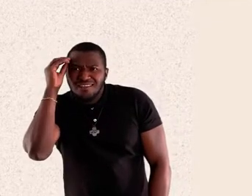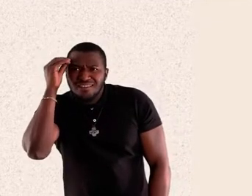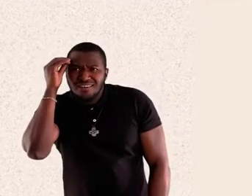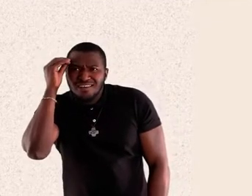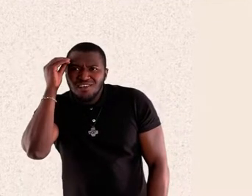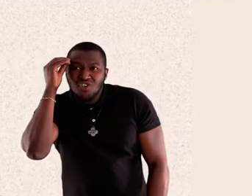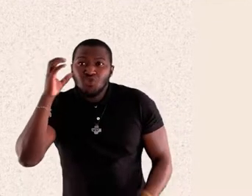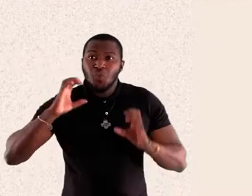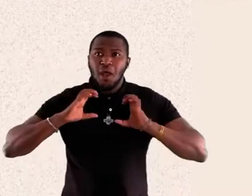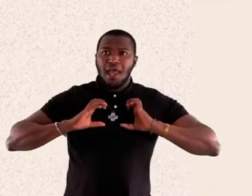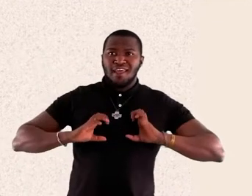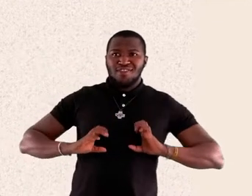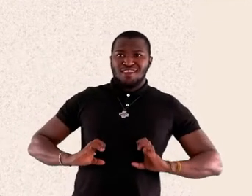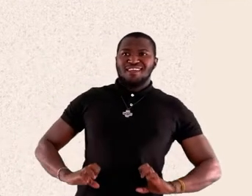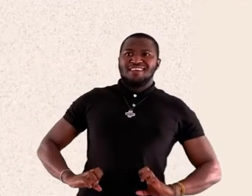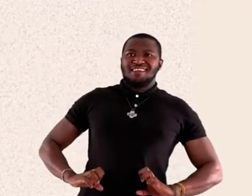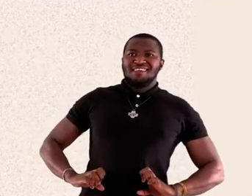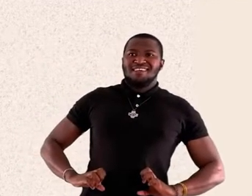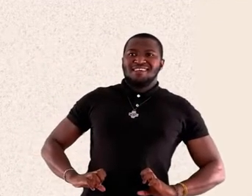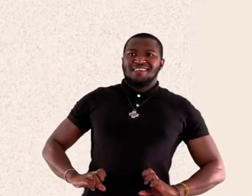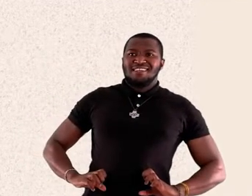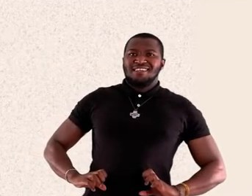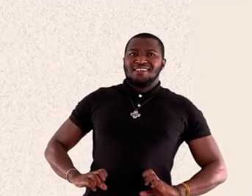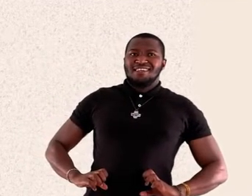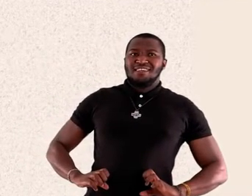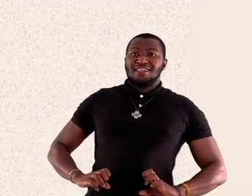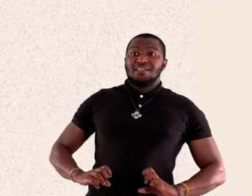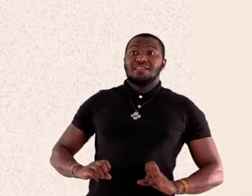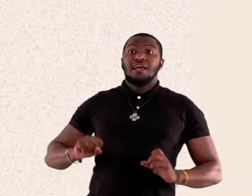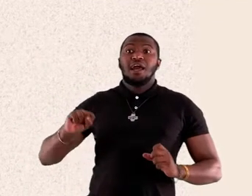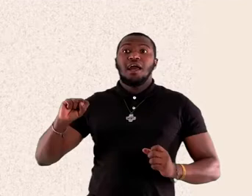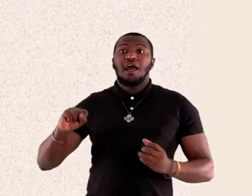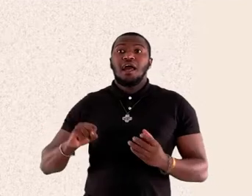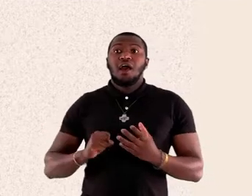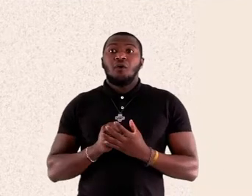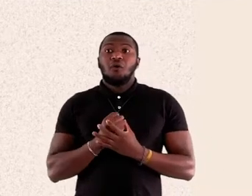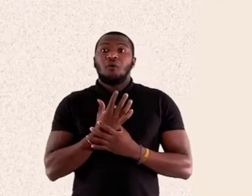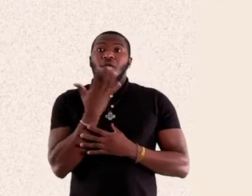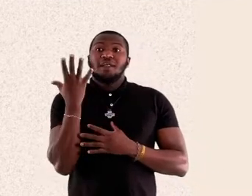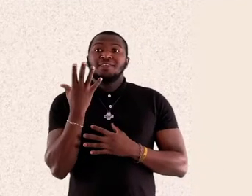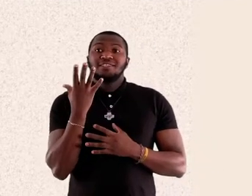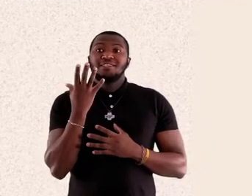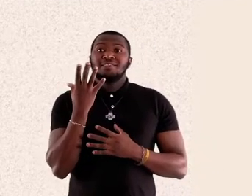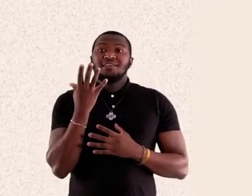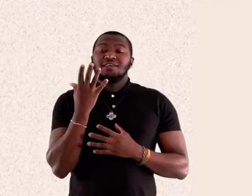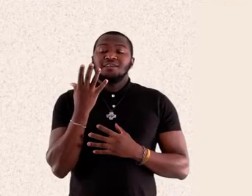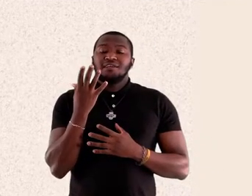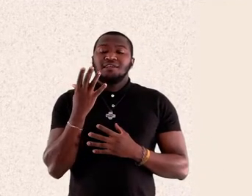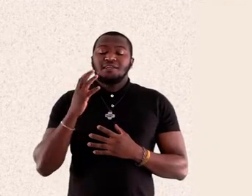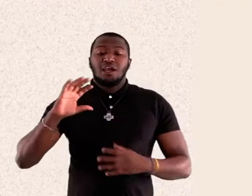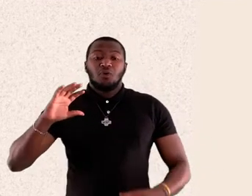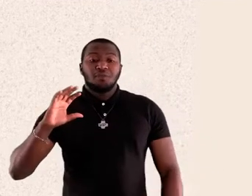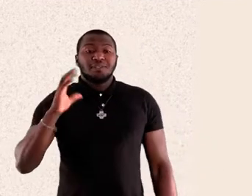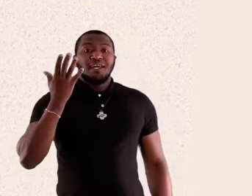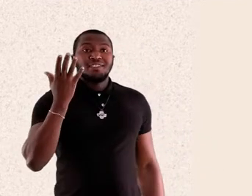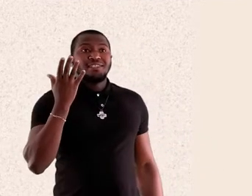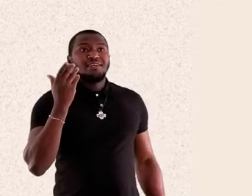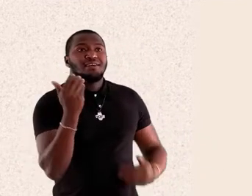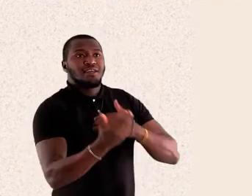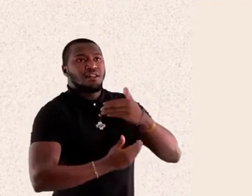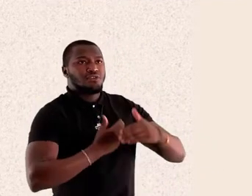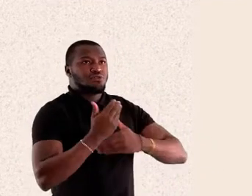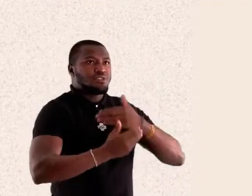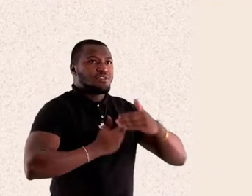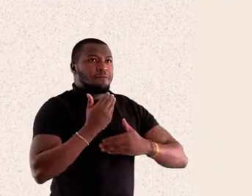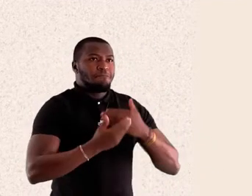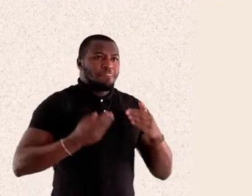de uma ética que existe é nesse essa abordagem né dentro de uma ética que é relacional que